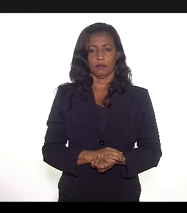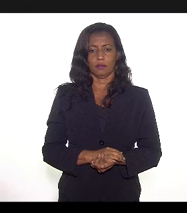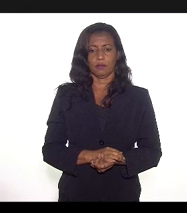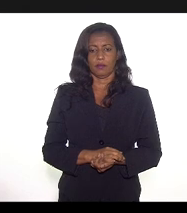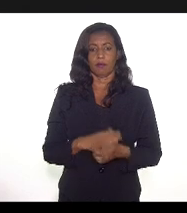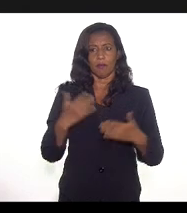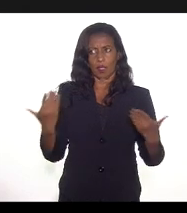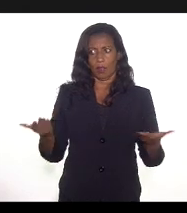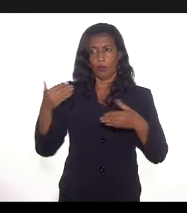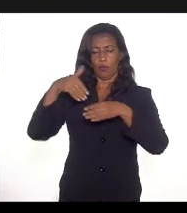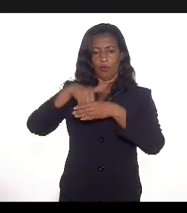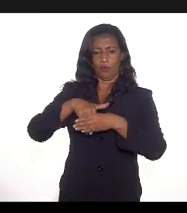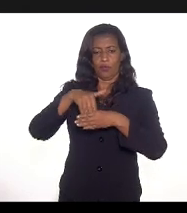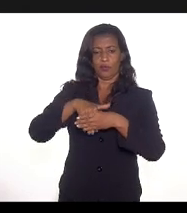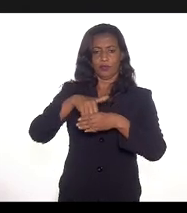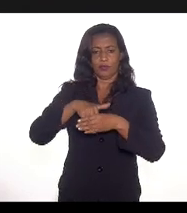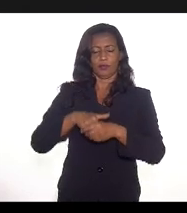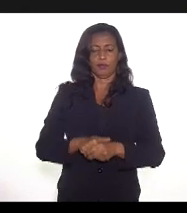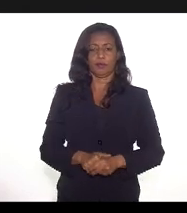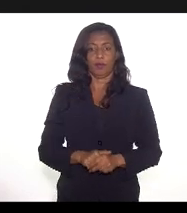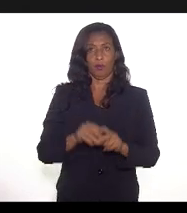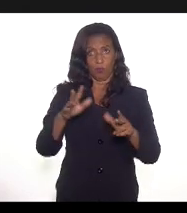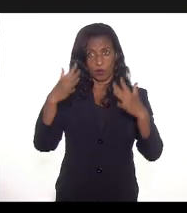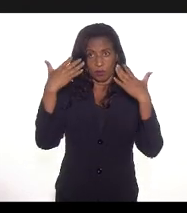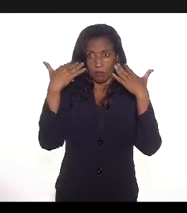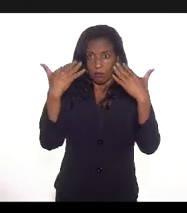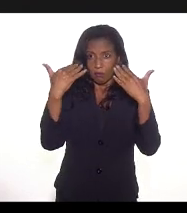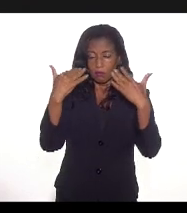votar simbolicamente. Vossa Excelência tem que estar atento.